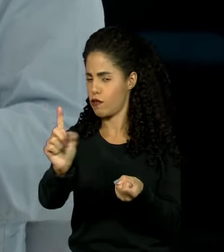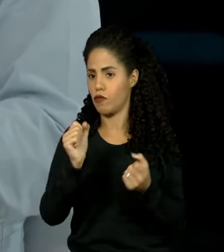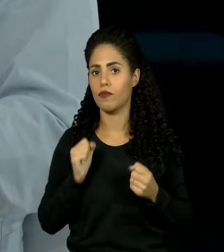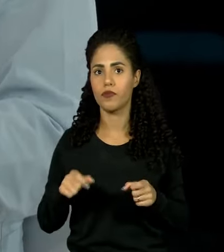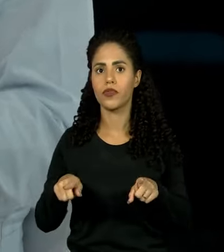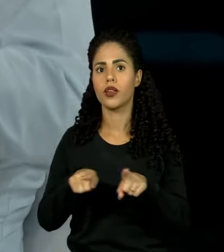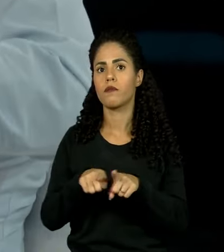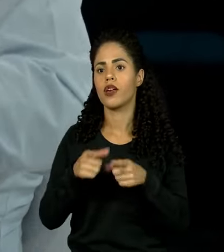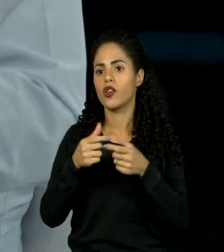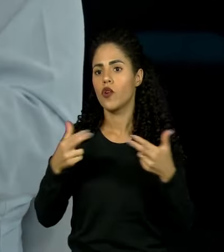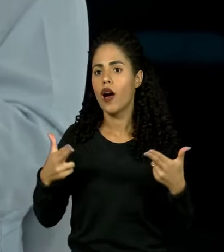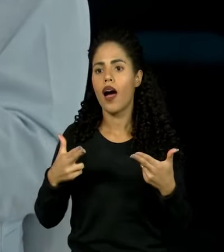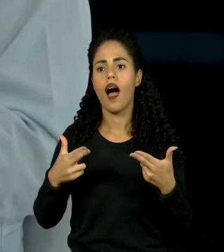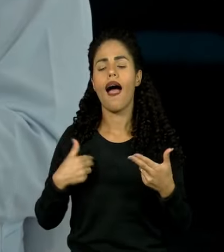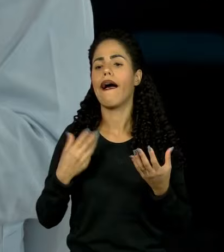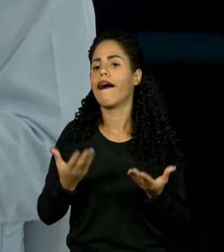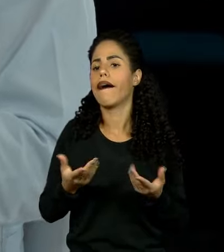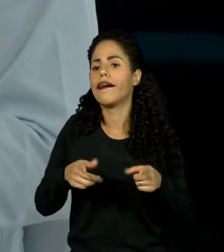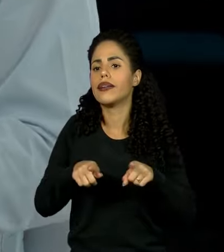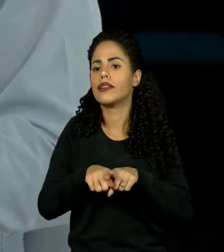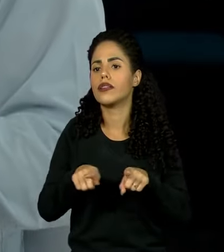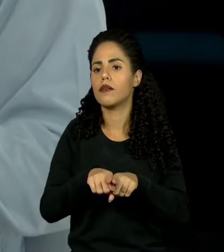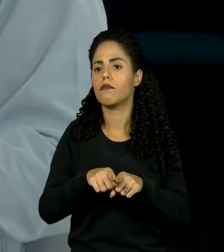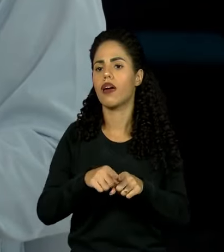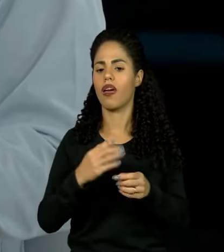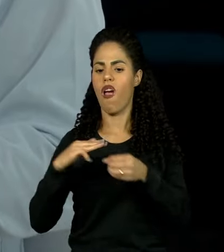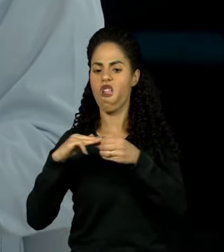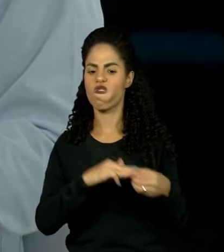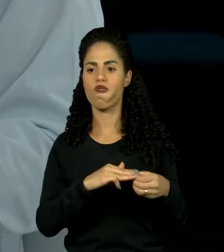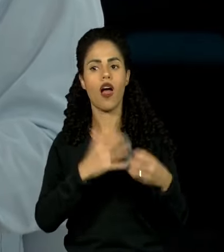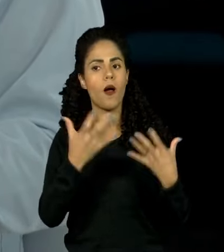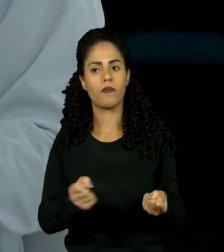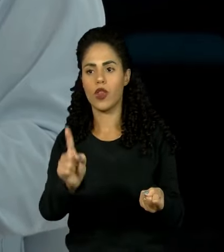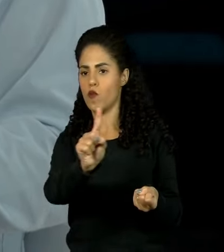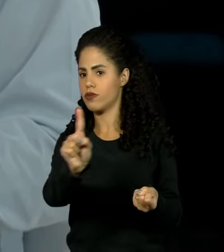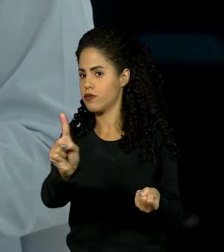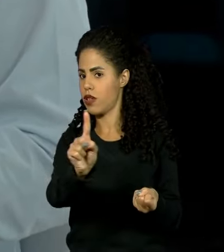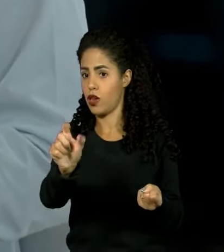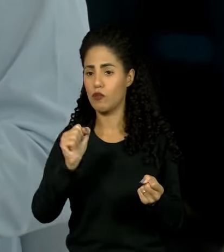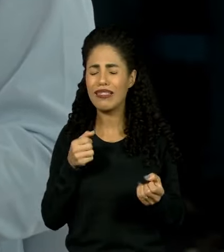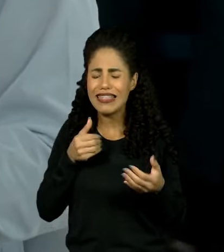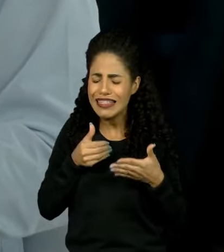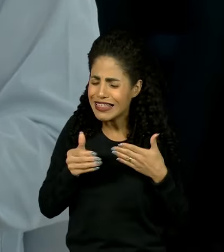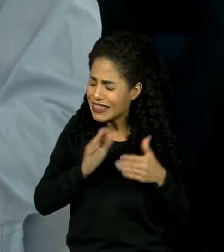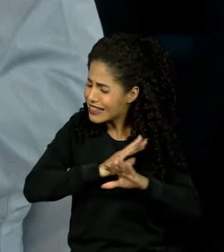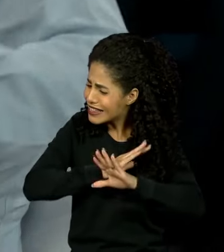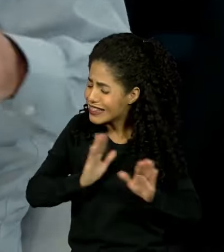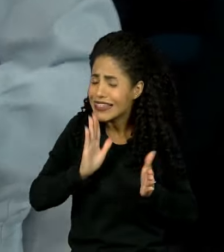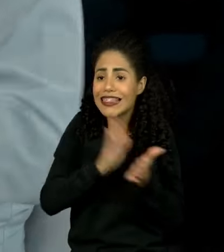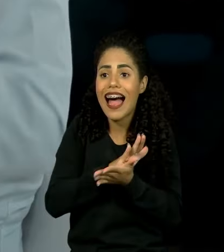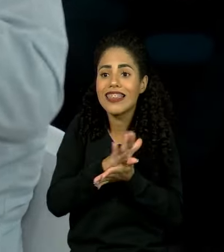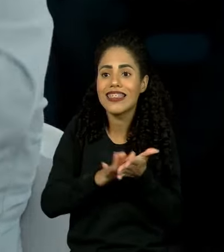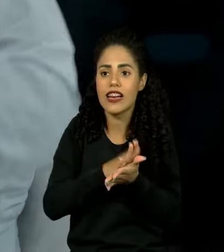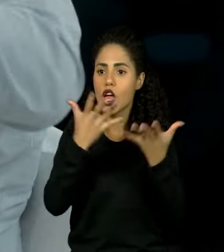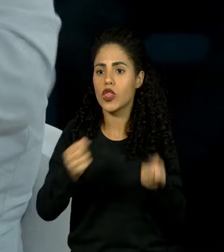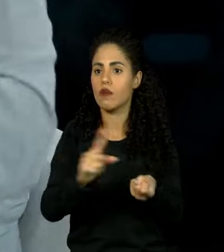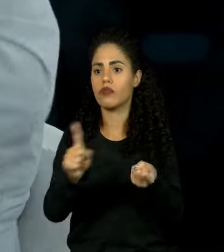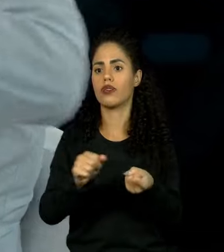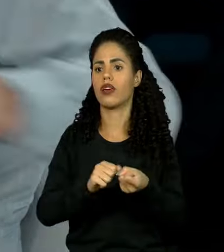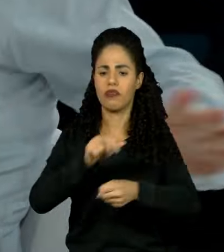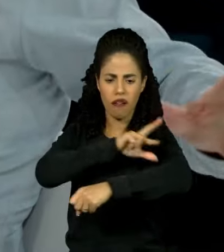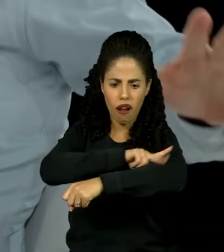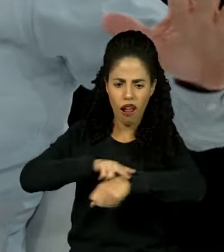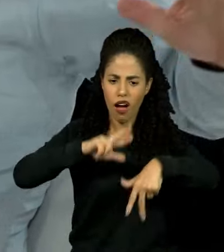aqui não admito nenhum tipo de discriminação por nada nada nenhuma cor sexo